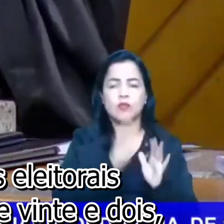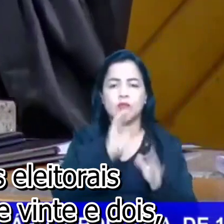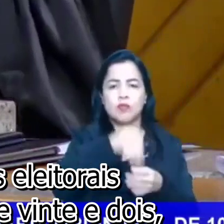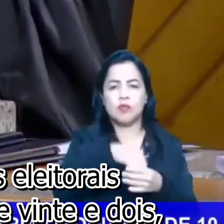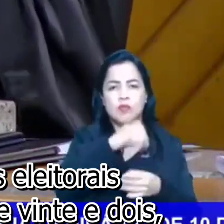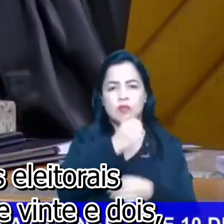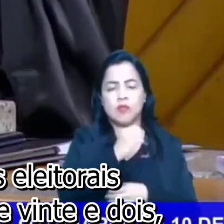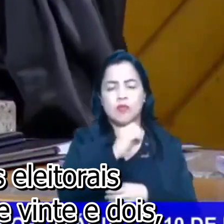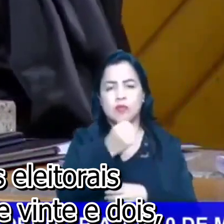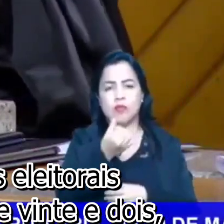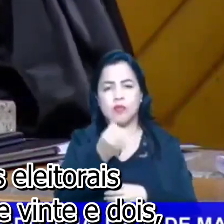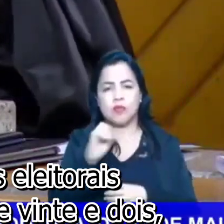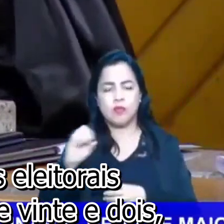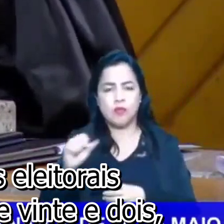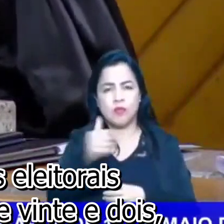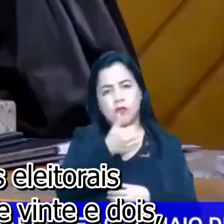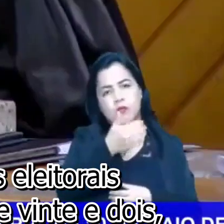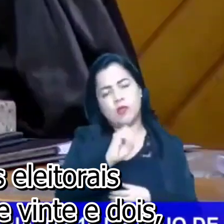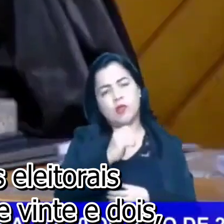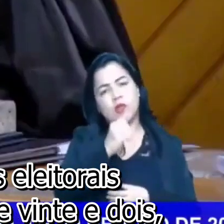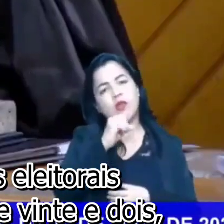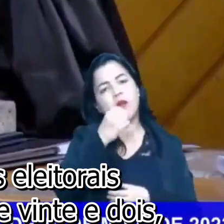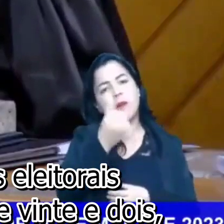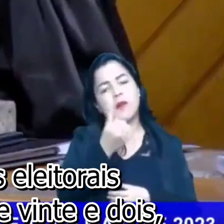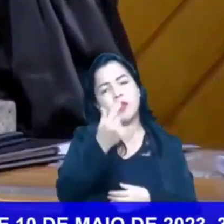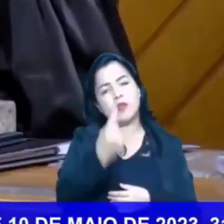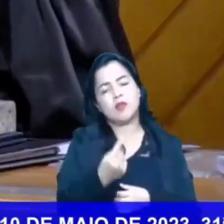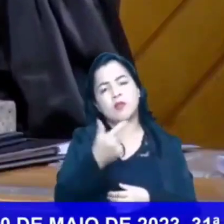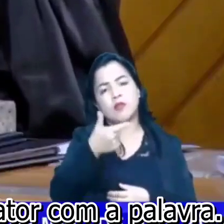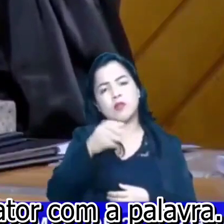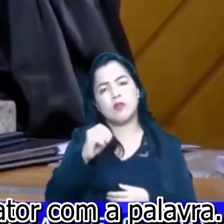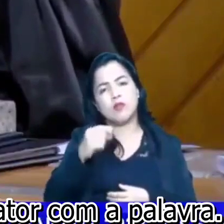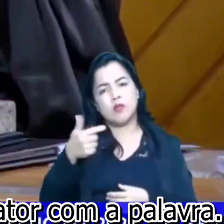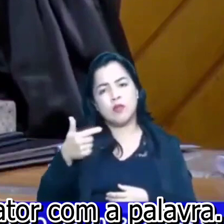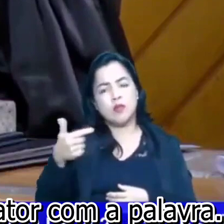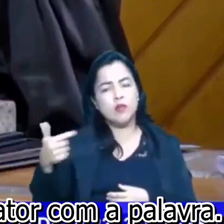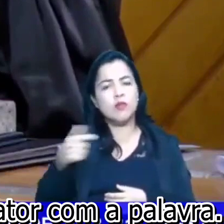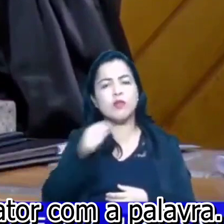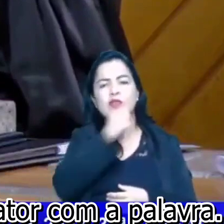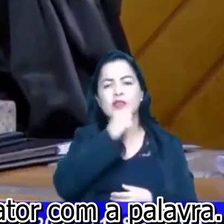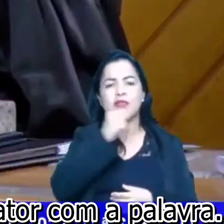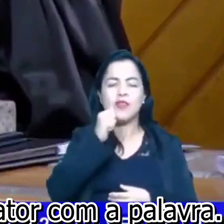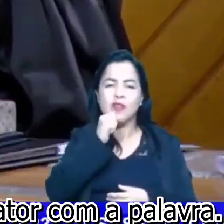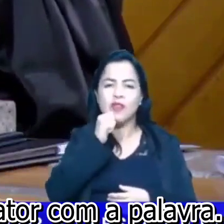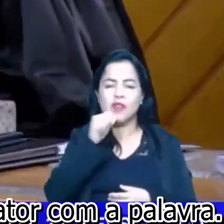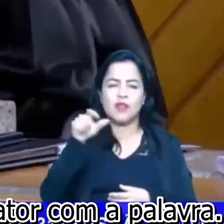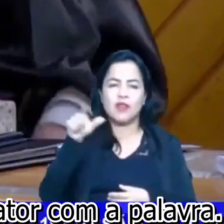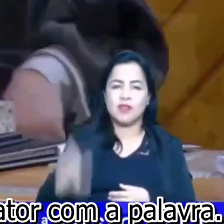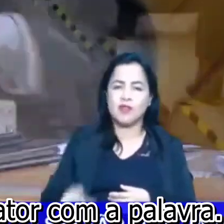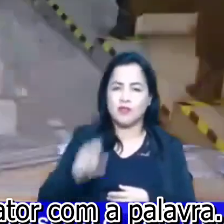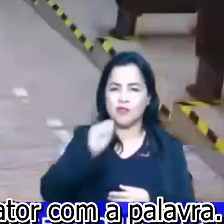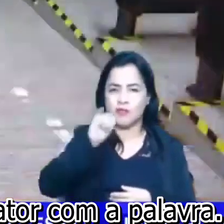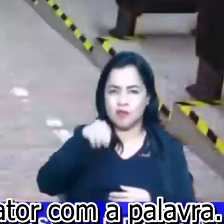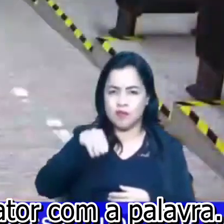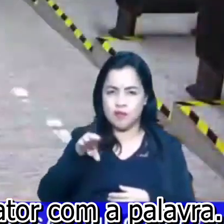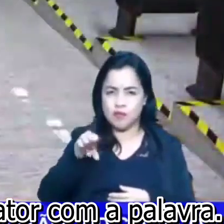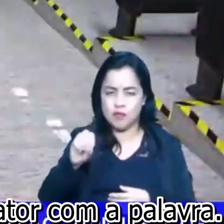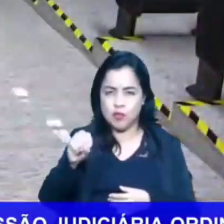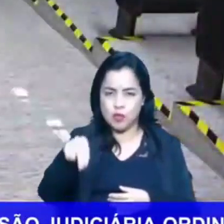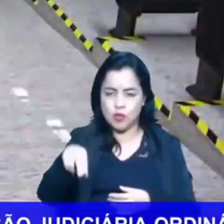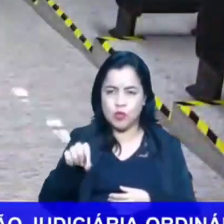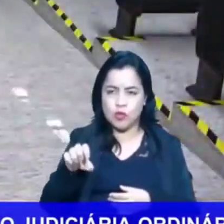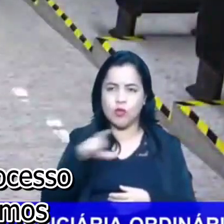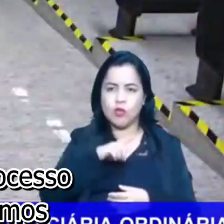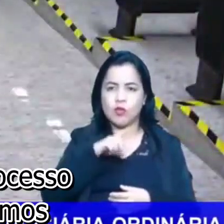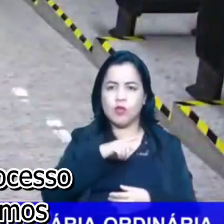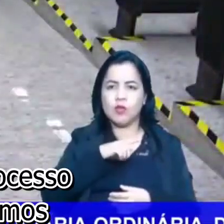número 060-1061 de 2022, origem Macapá, interessada Simone Vidal da Silva, relator com a palavra. Eu